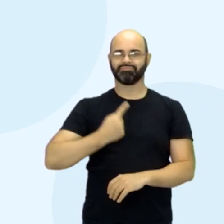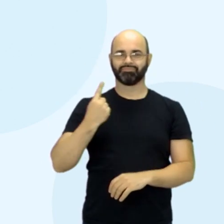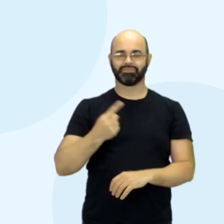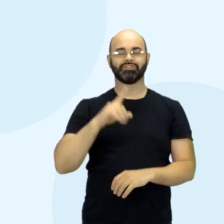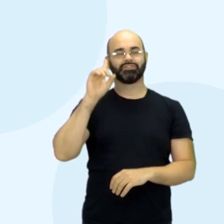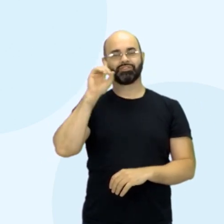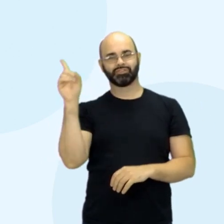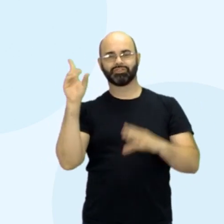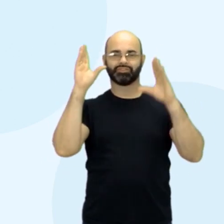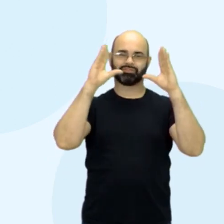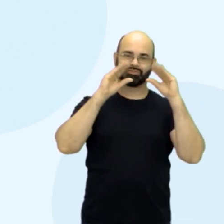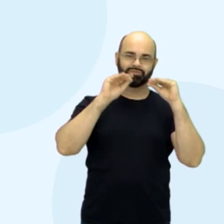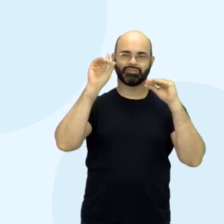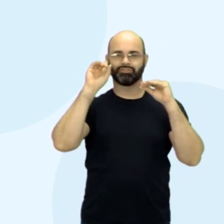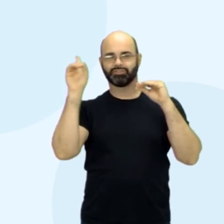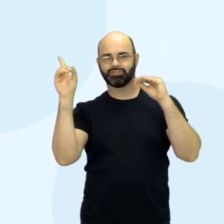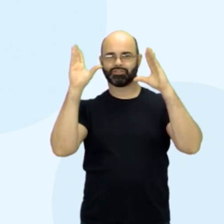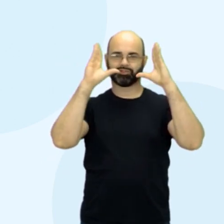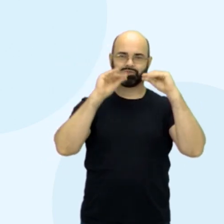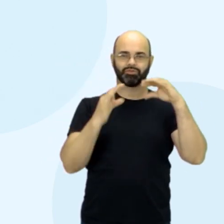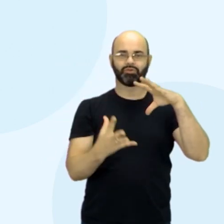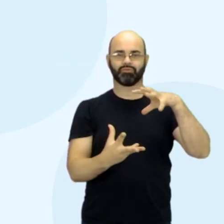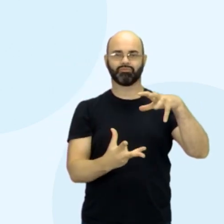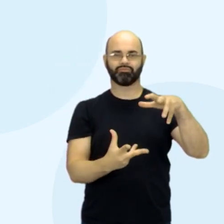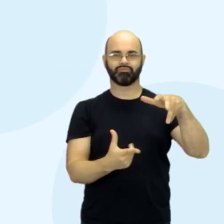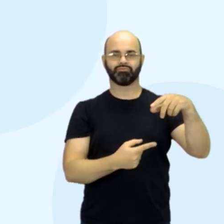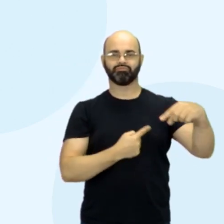e noite né Vamos